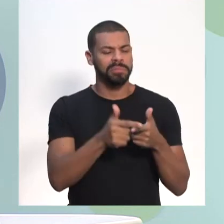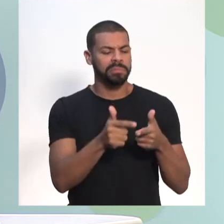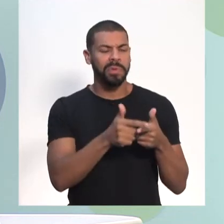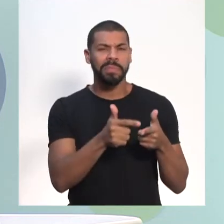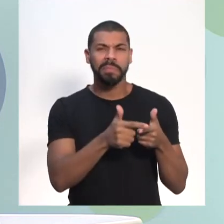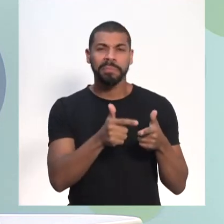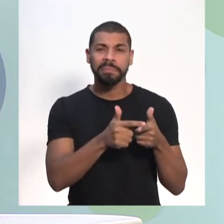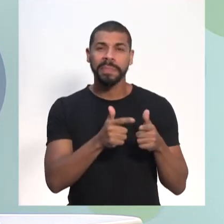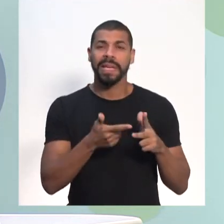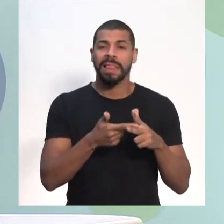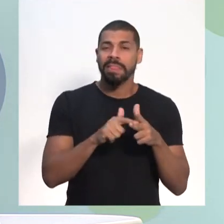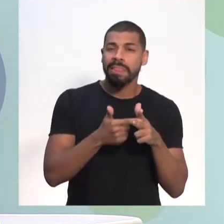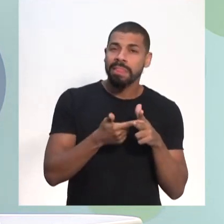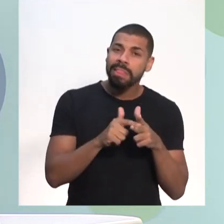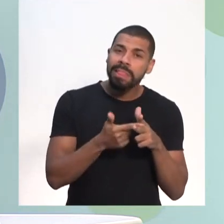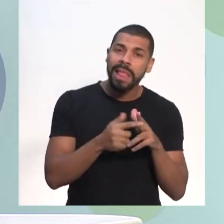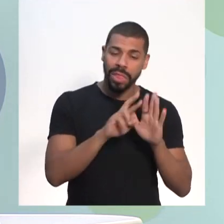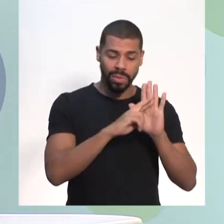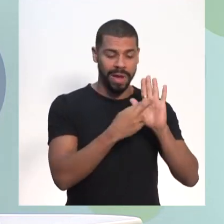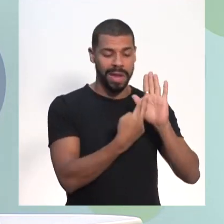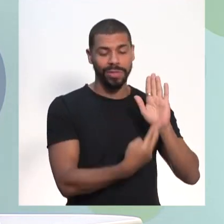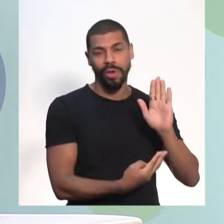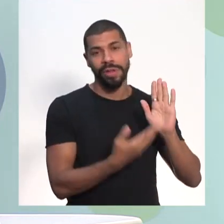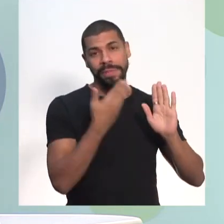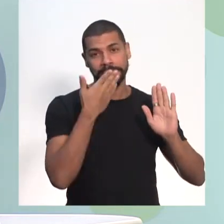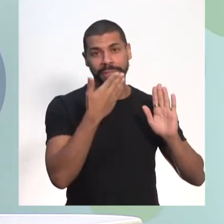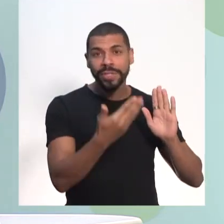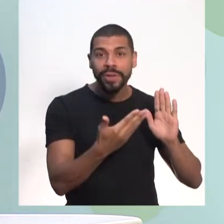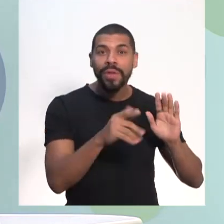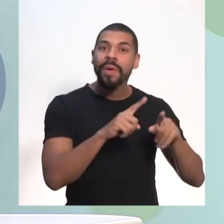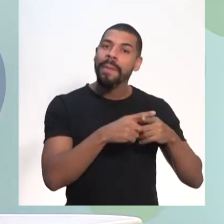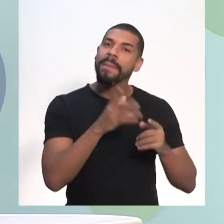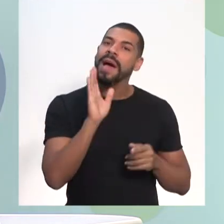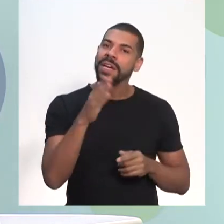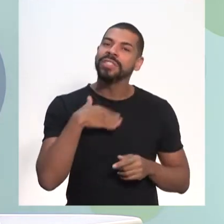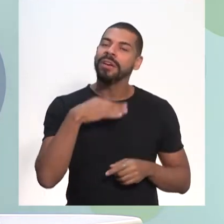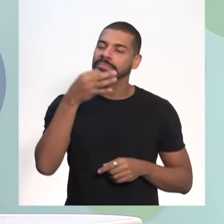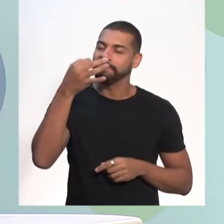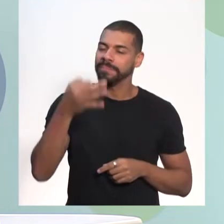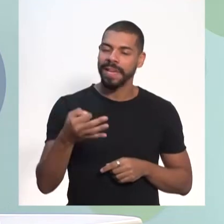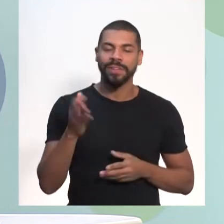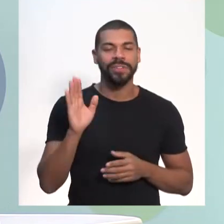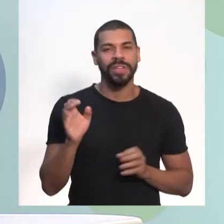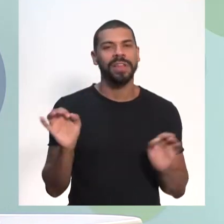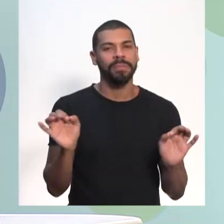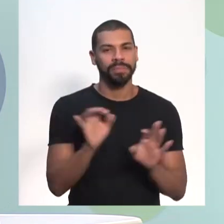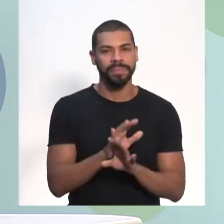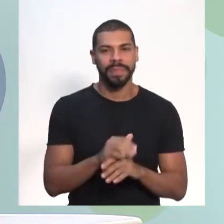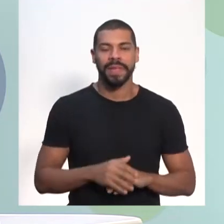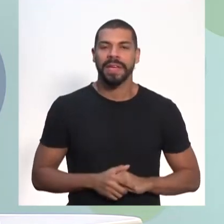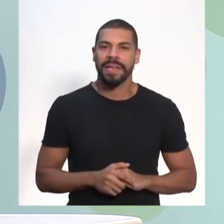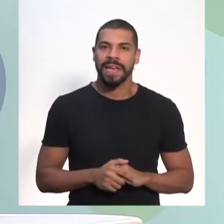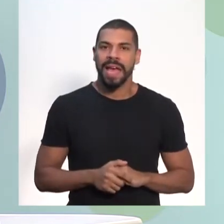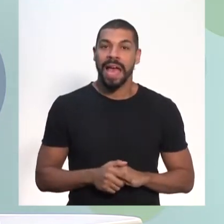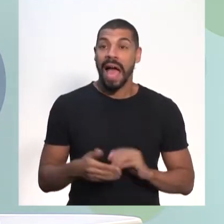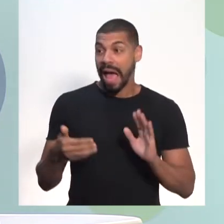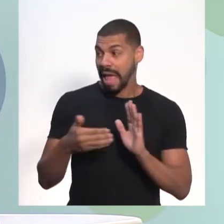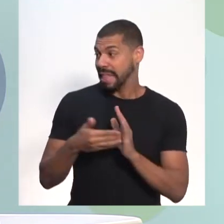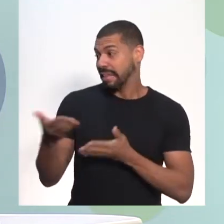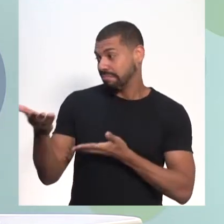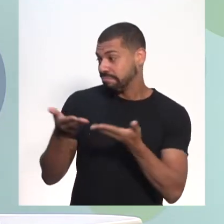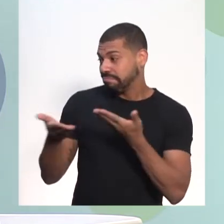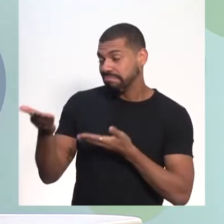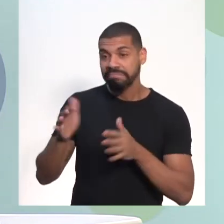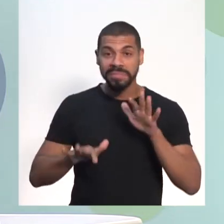aí por causa do relatório que foi solicitado, mas que o Marcão garantiu que já estavam resolvendo, talvez até durante a nossa fala